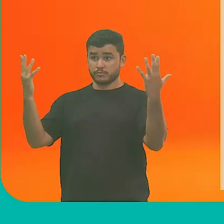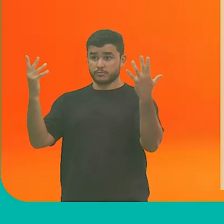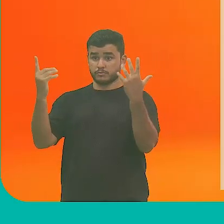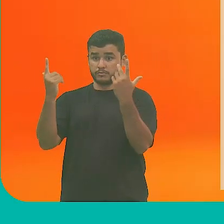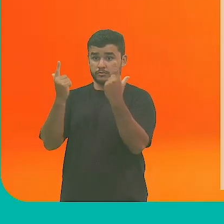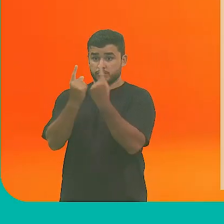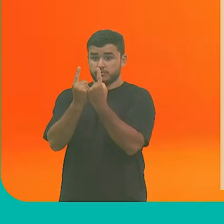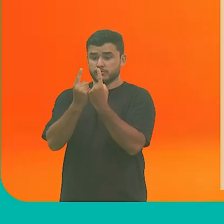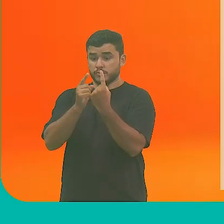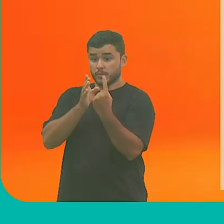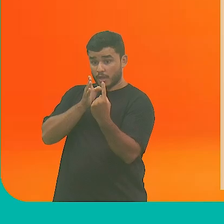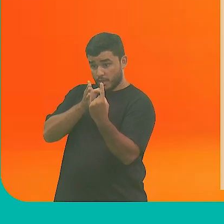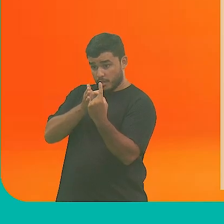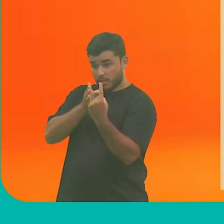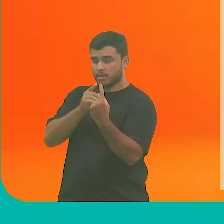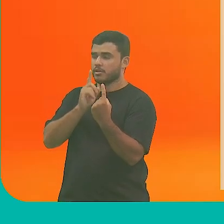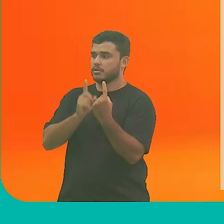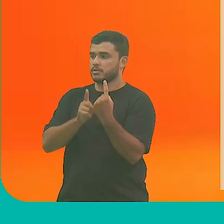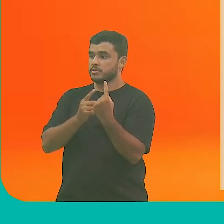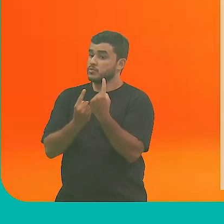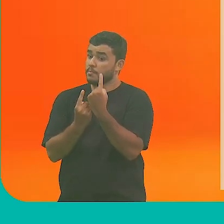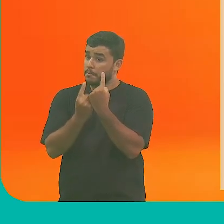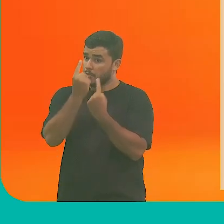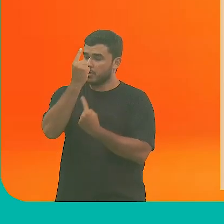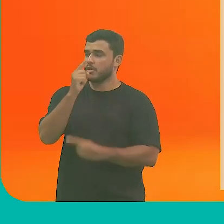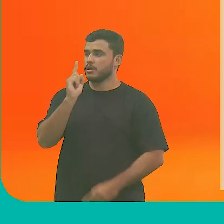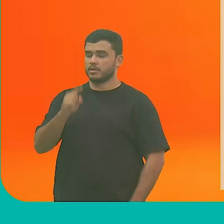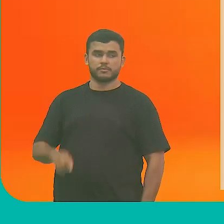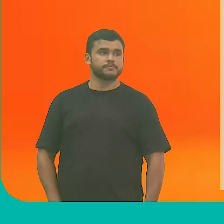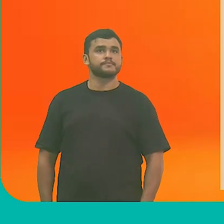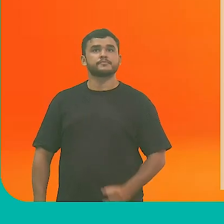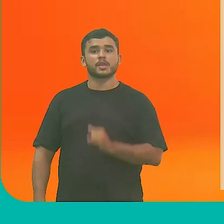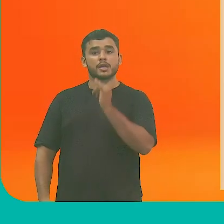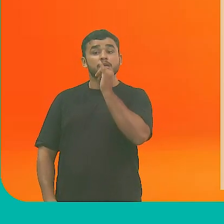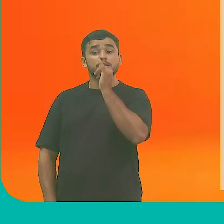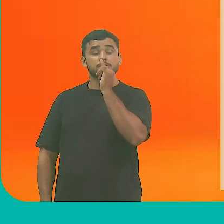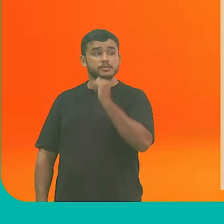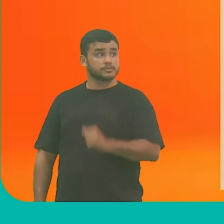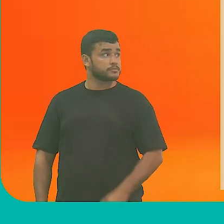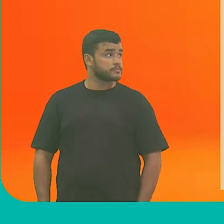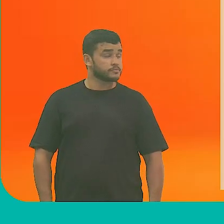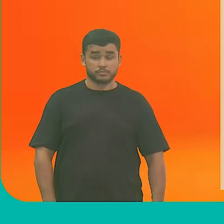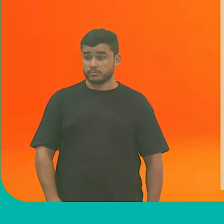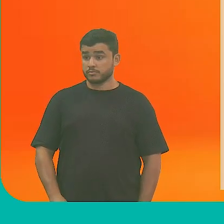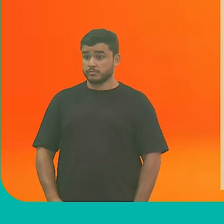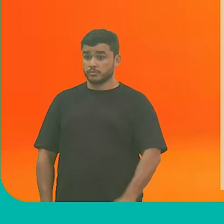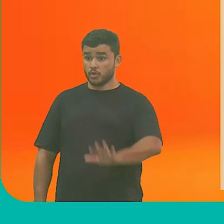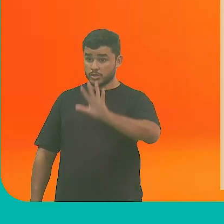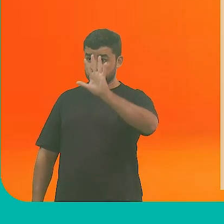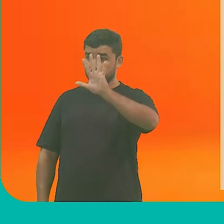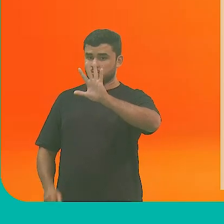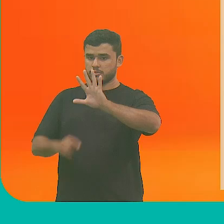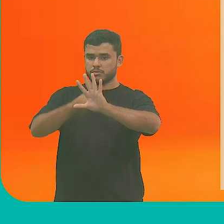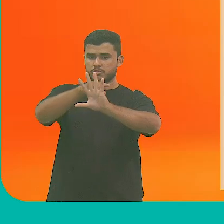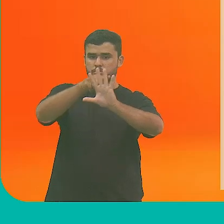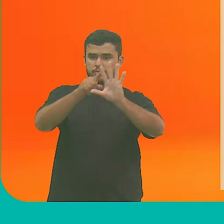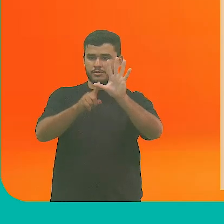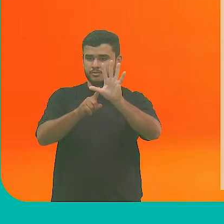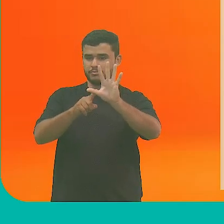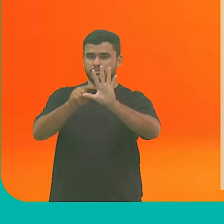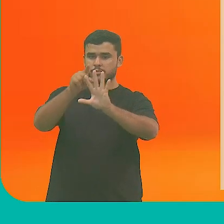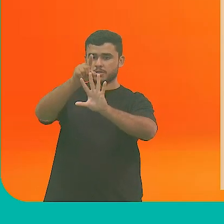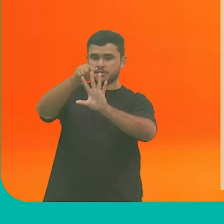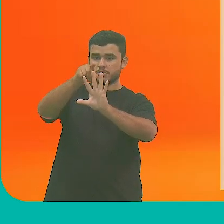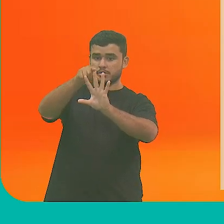Vamos imaginar 5 elementos, ó. O termo central é o terceiro, ó. Por que o termo central